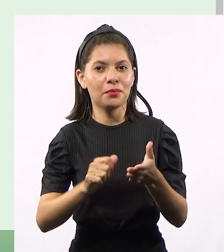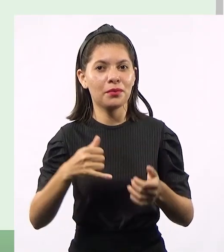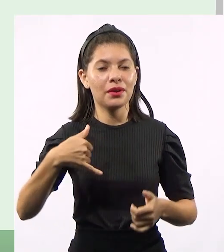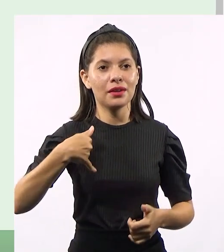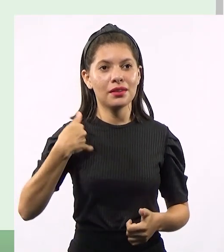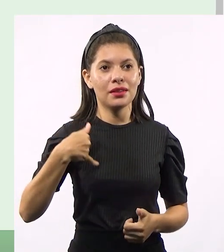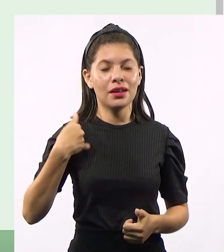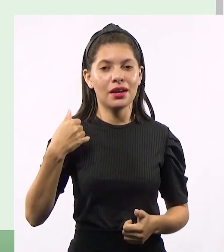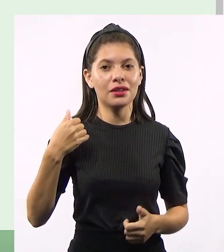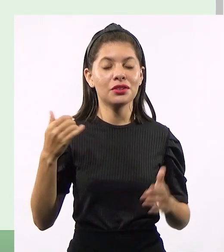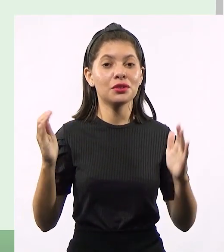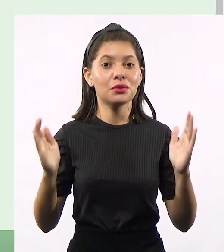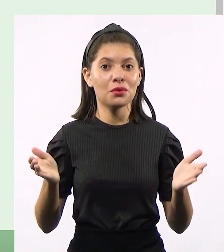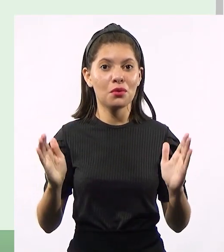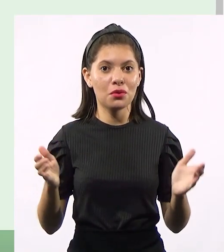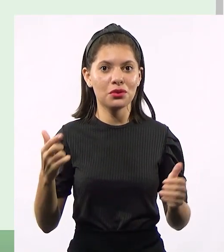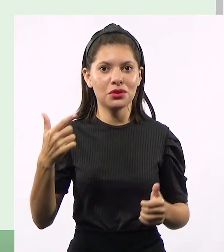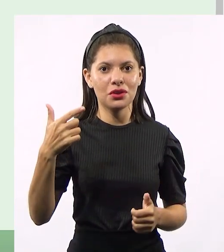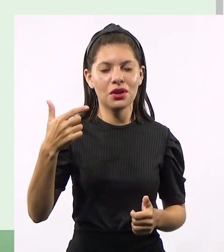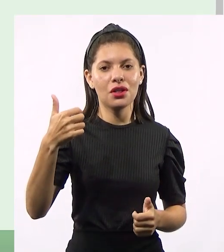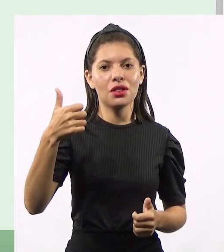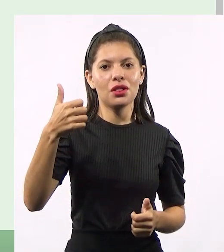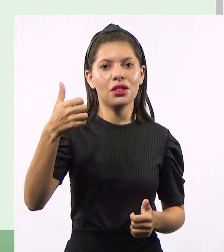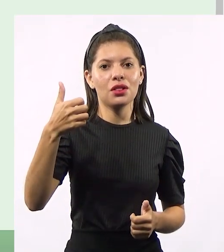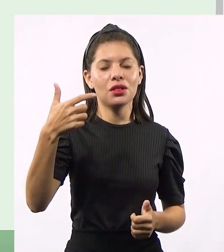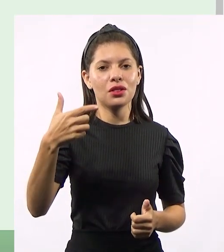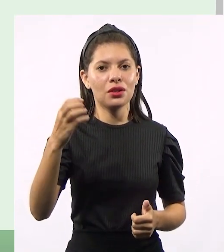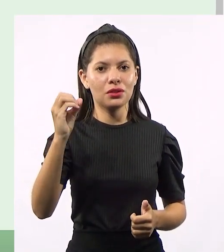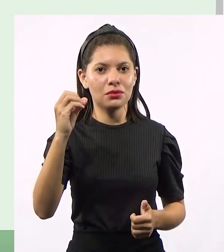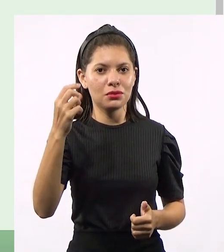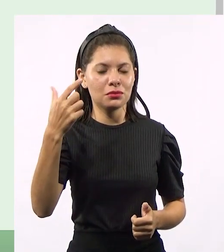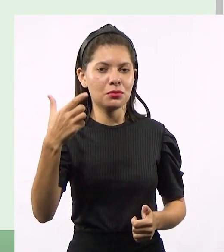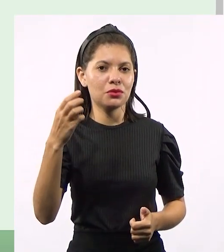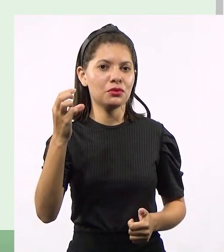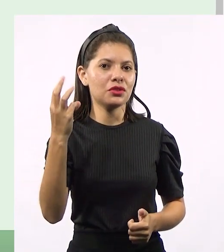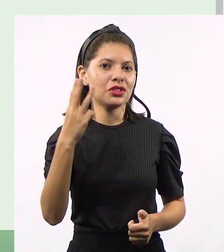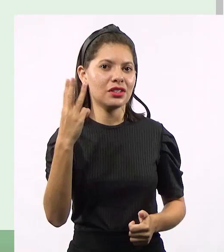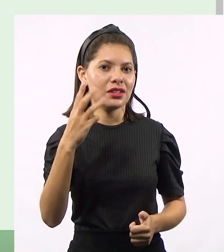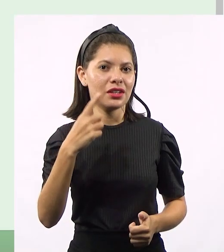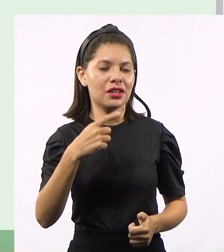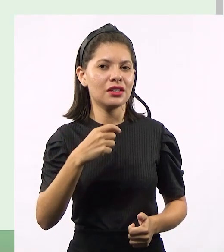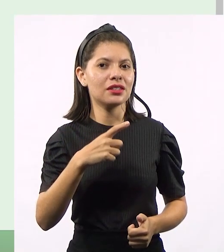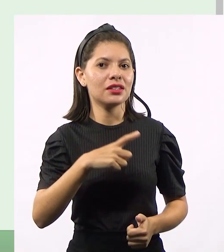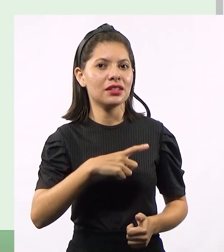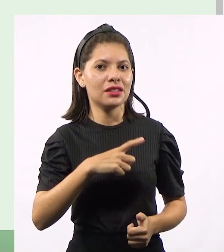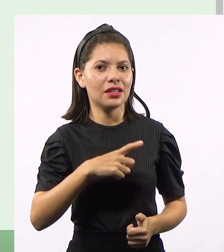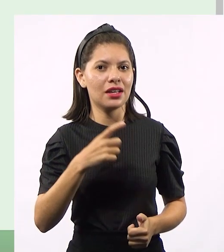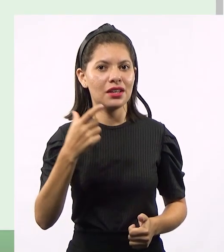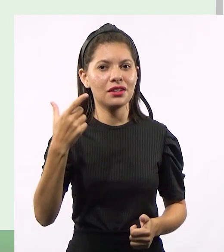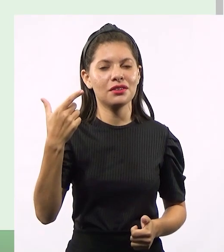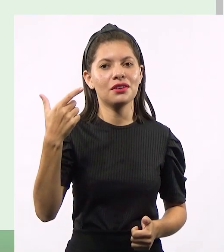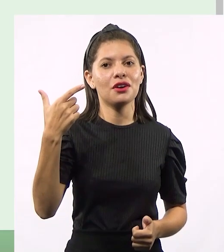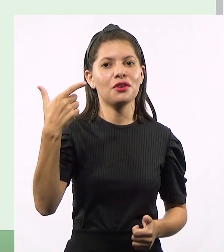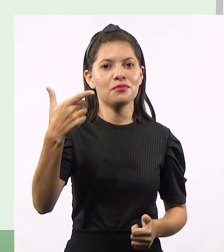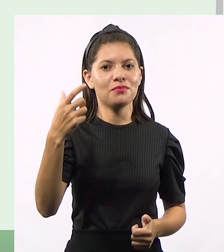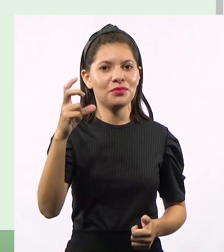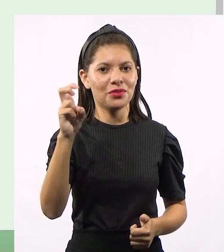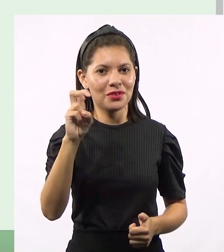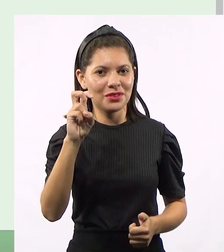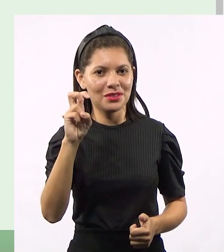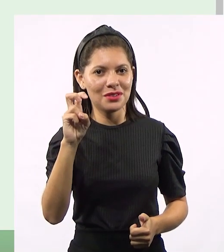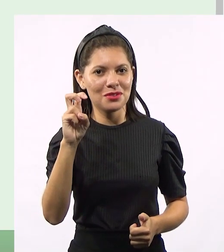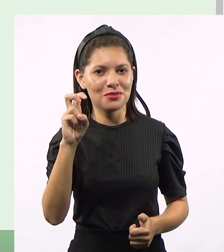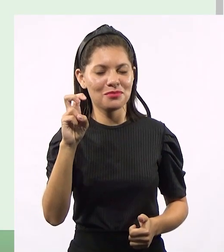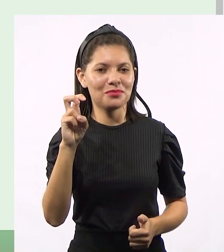Hoje, 2023, eu tenho 25 anos. Quem